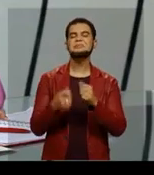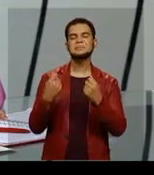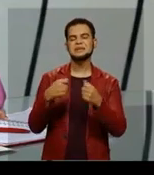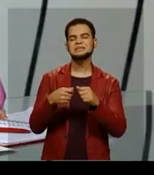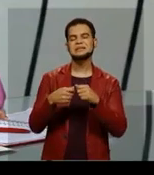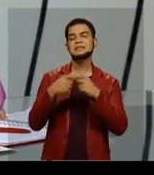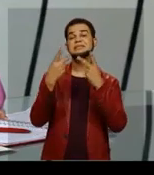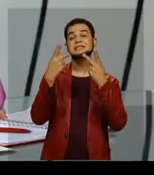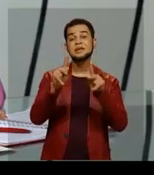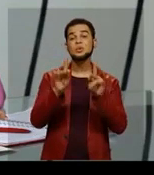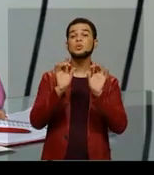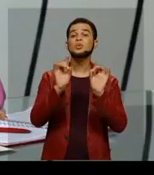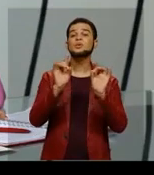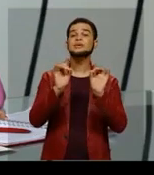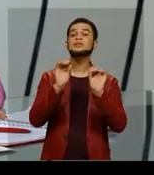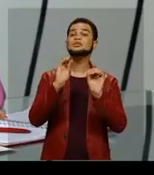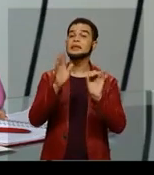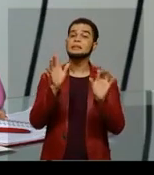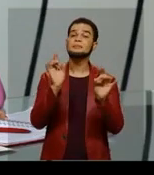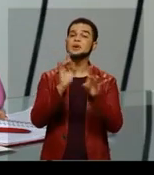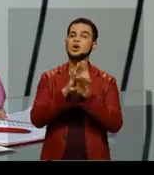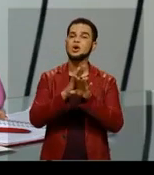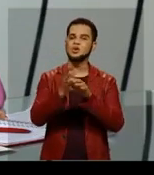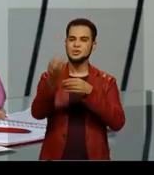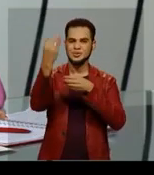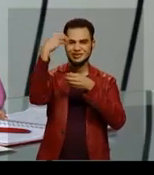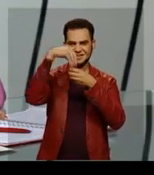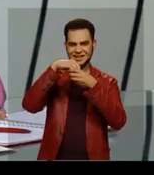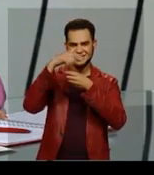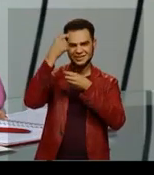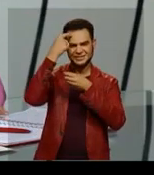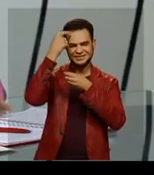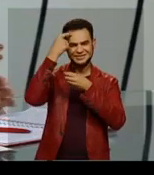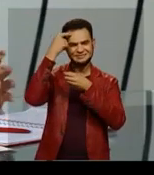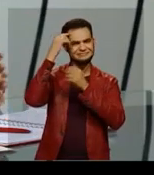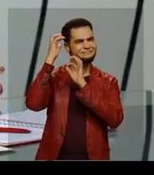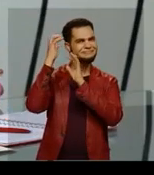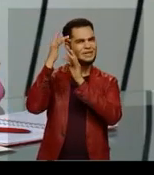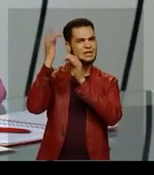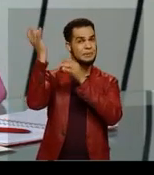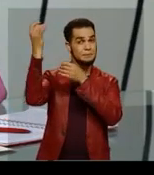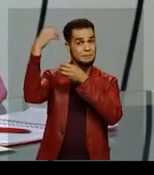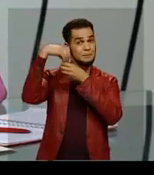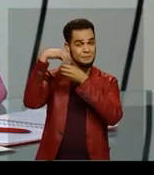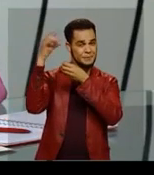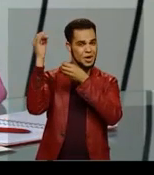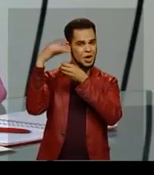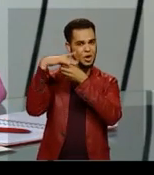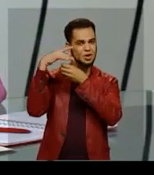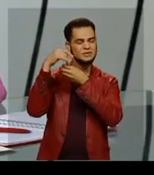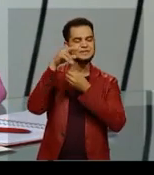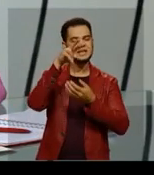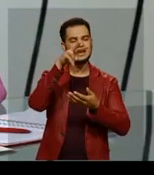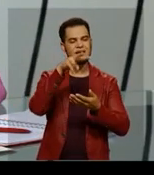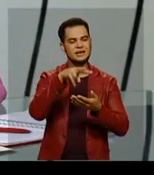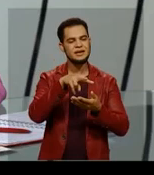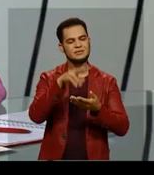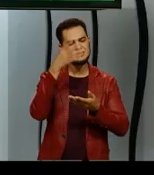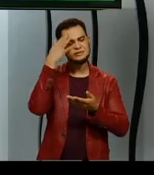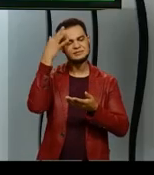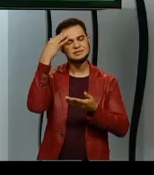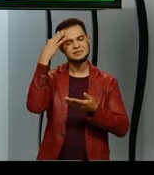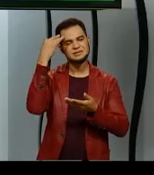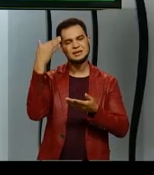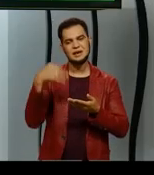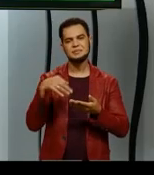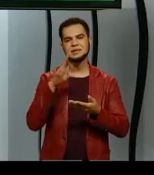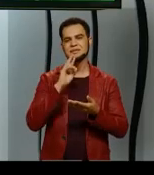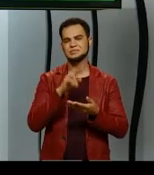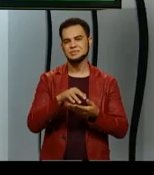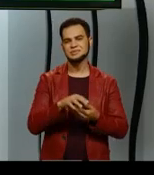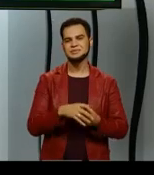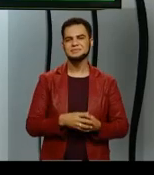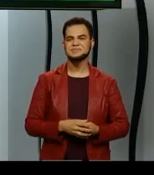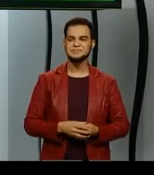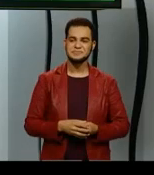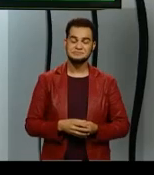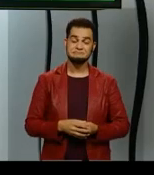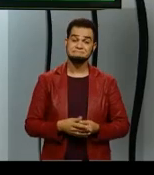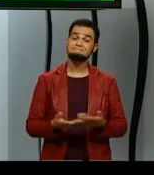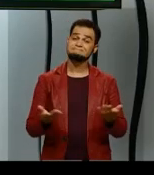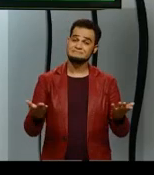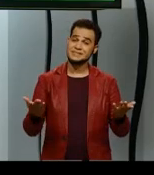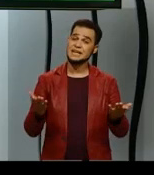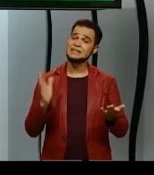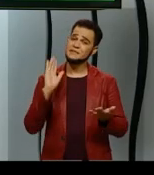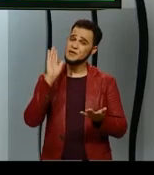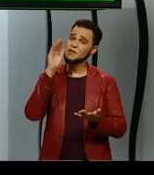depende de você para você interpretar aquela charge ou aquele cartoon. Nós estamos chegando ao final do